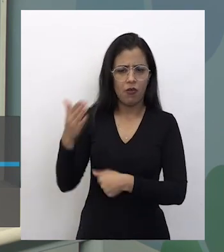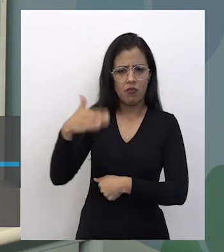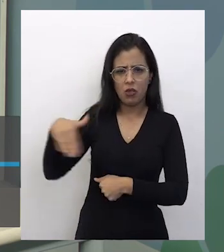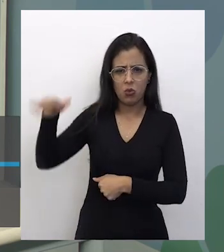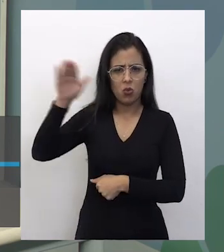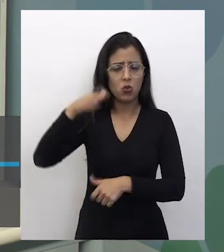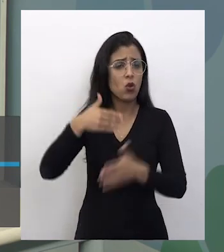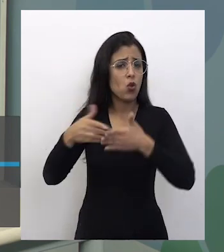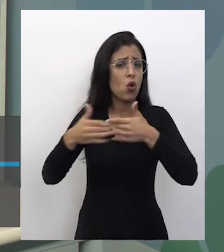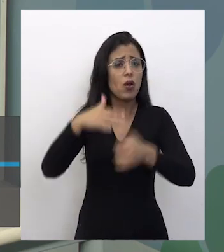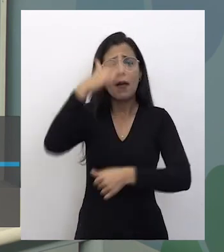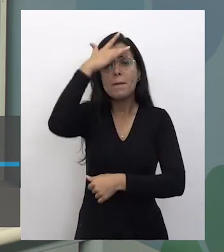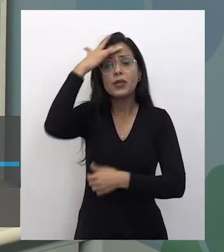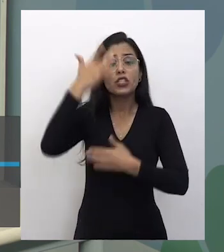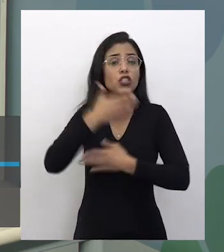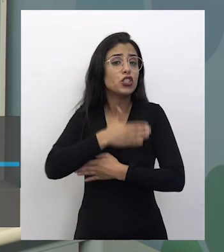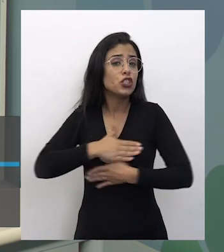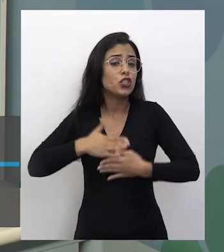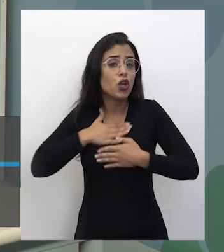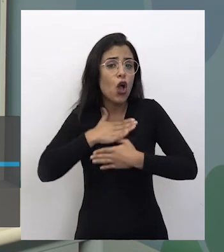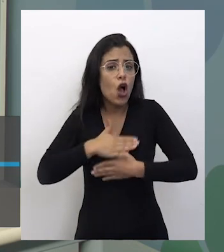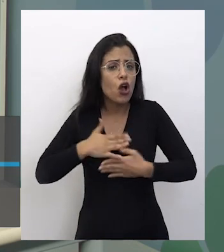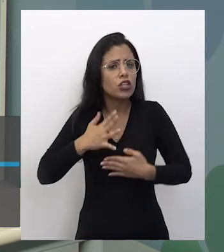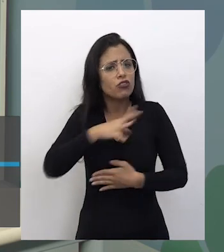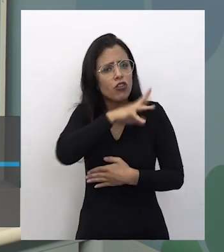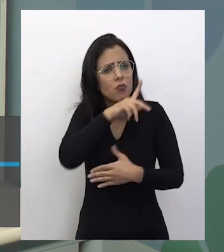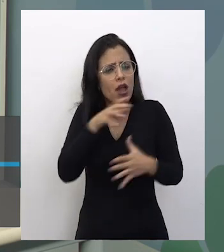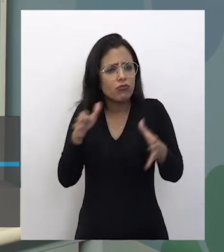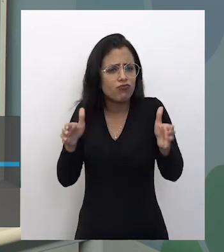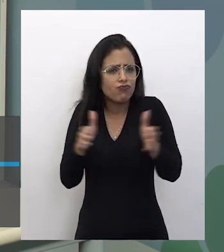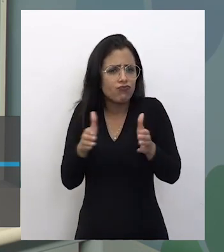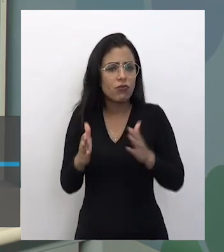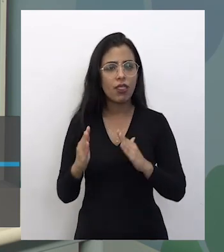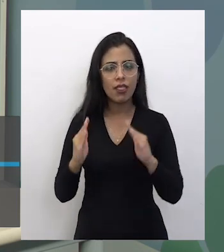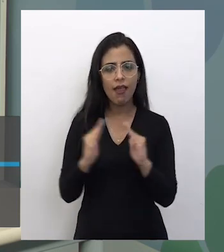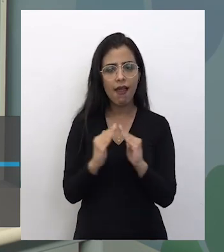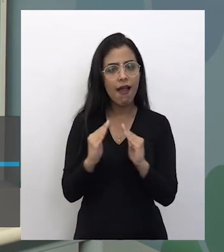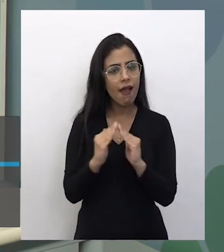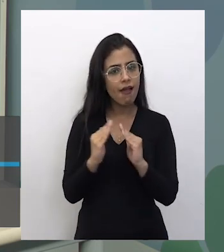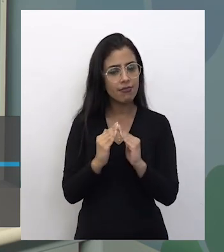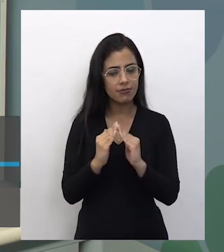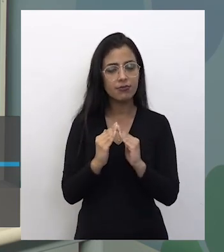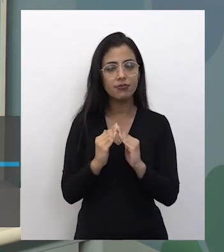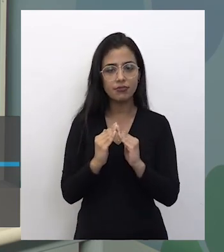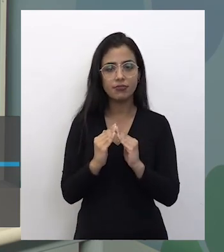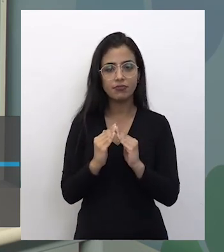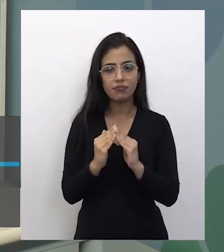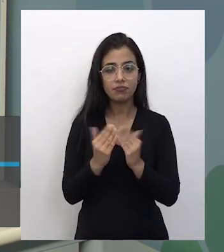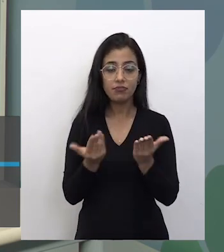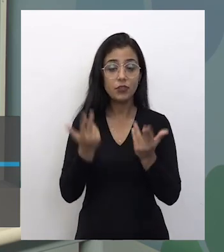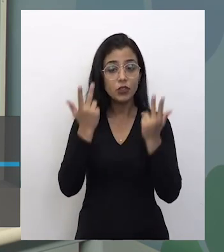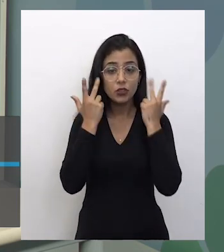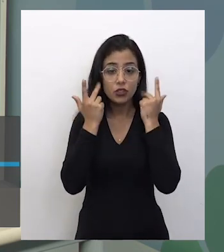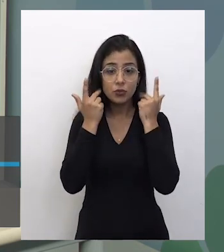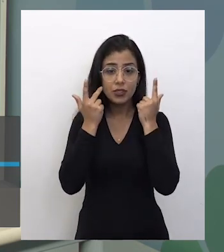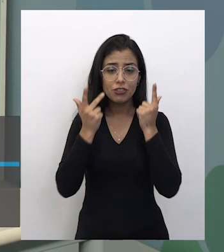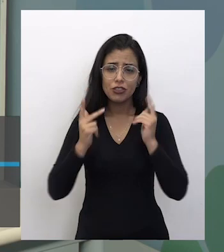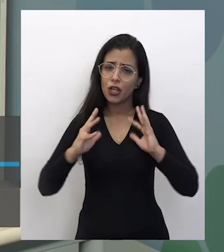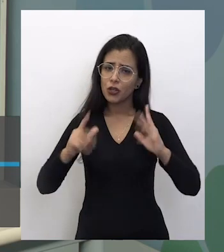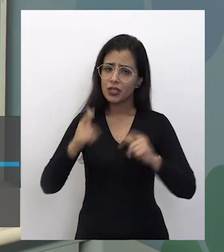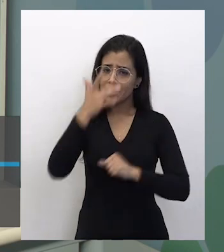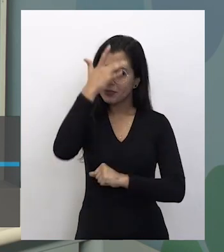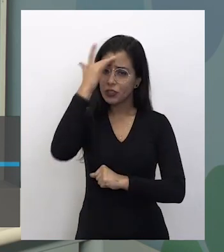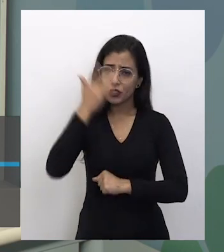toda pessoa que gosta, né, de ter um bichinho de estimação, ter um animalzinho em casa. Então, e normalmente todo público, né,